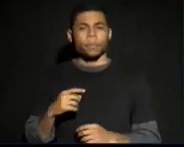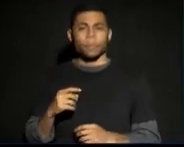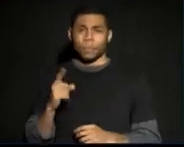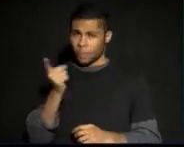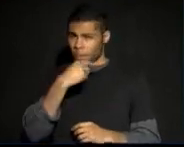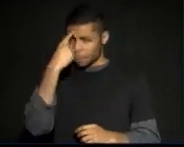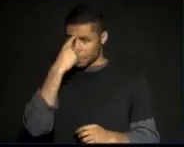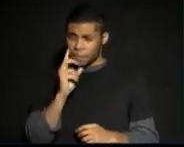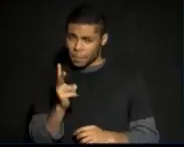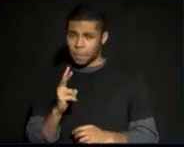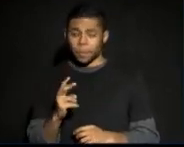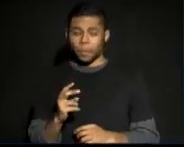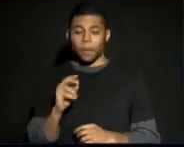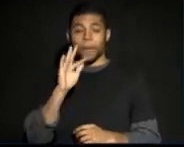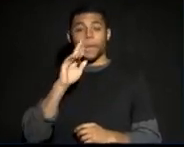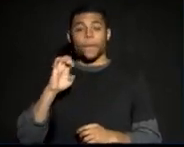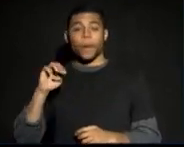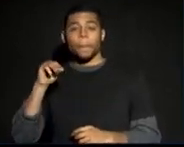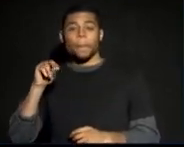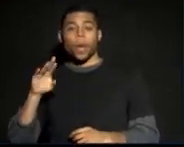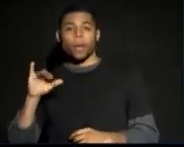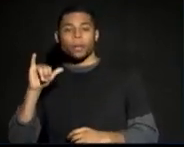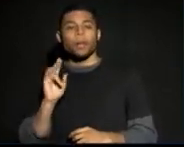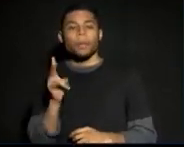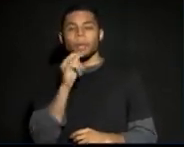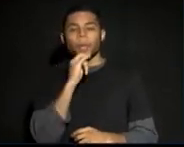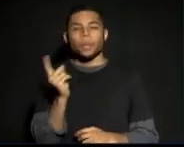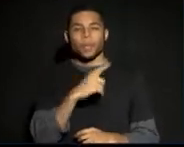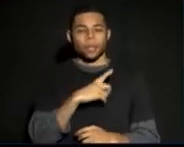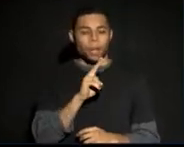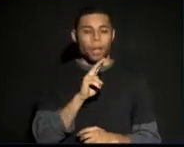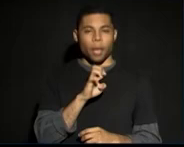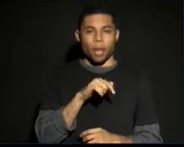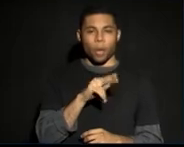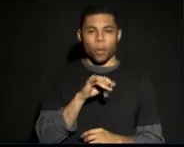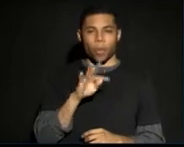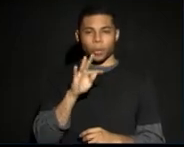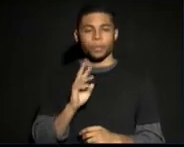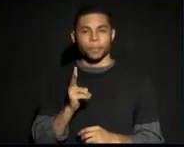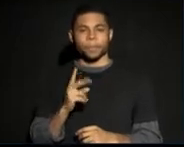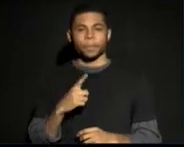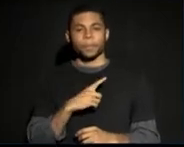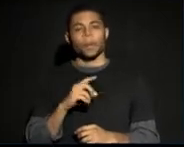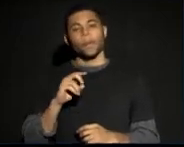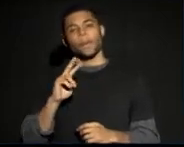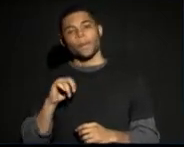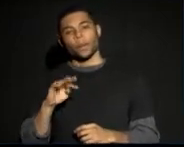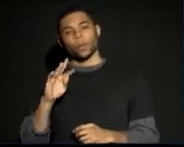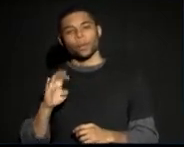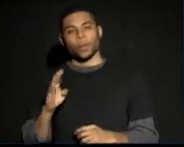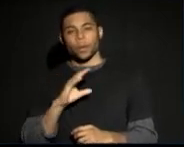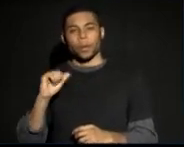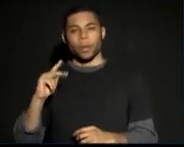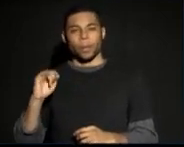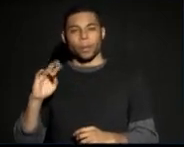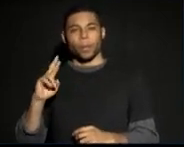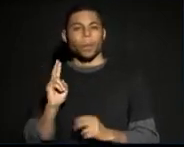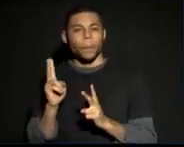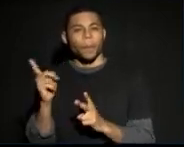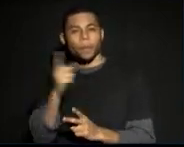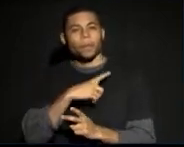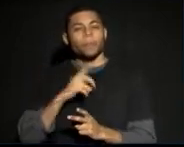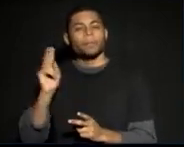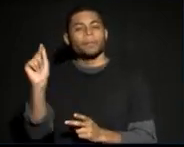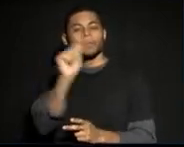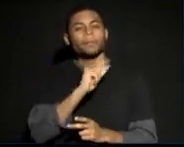ao invés de você conceder formando esse a gente entra via é CUT fazendo um venture capital dos heróis nacionais